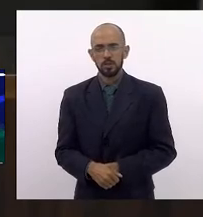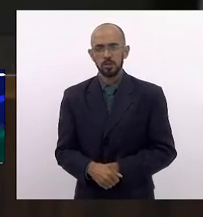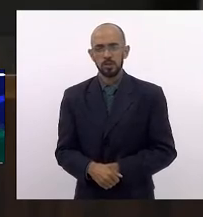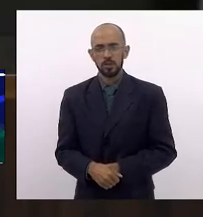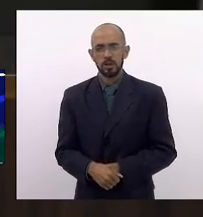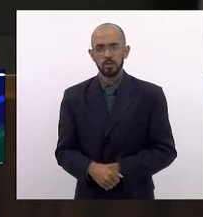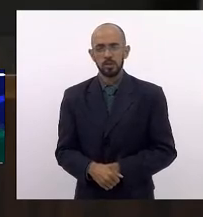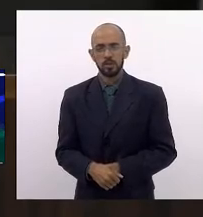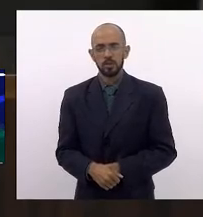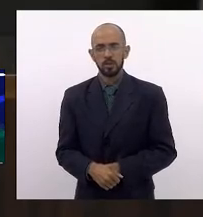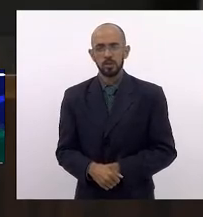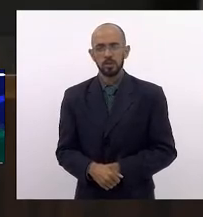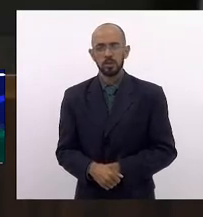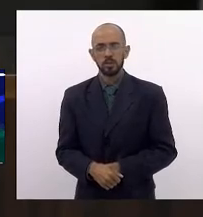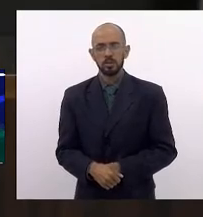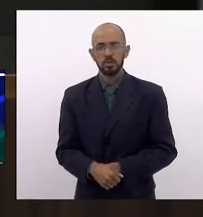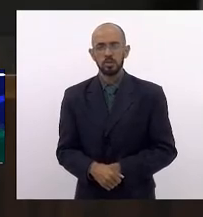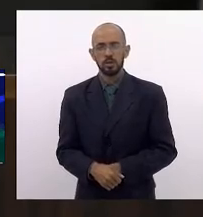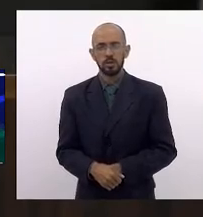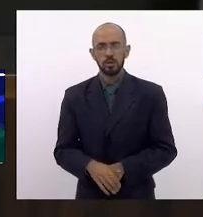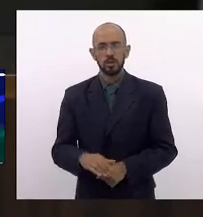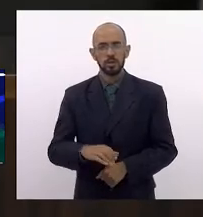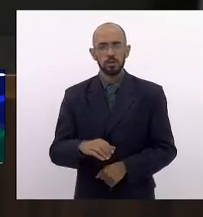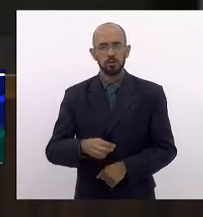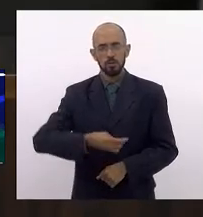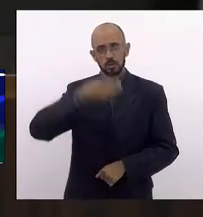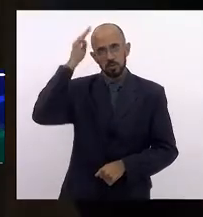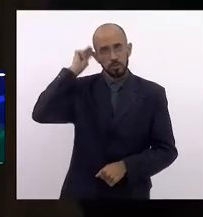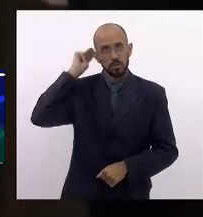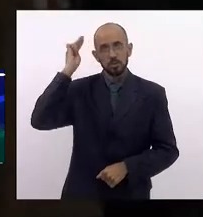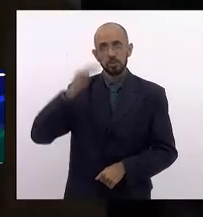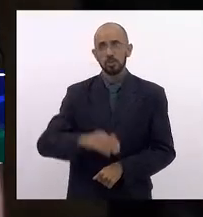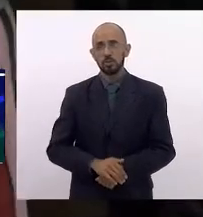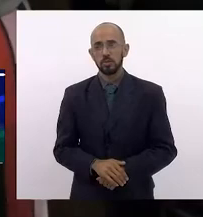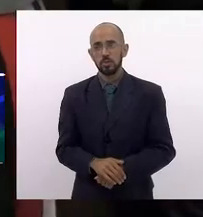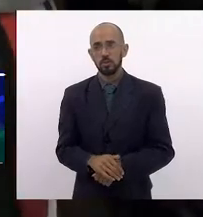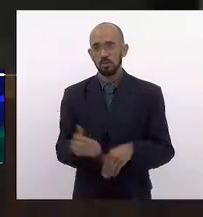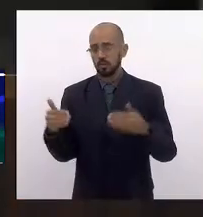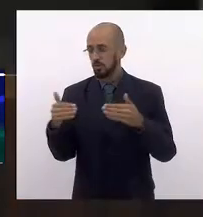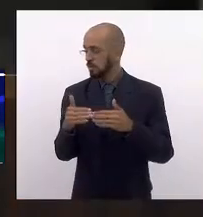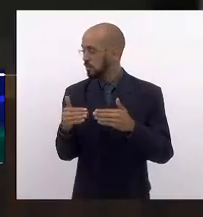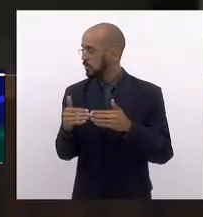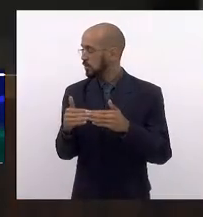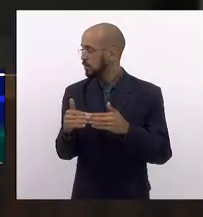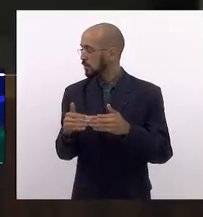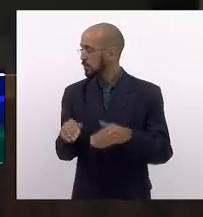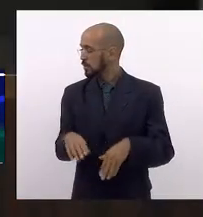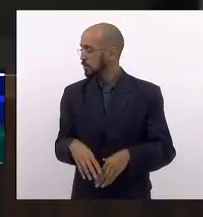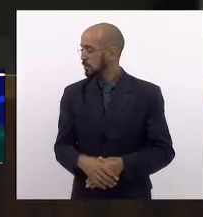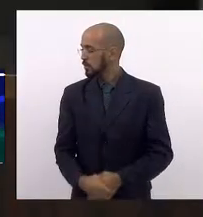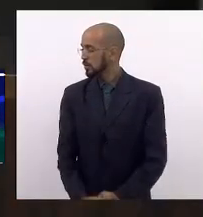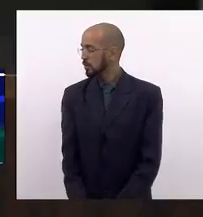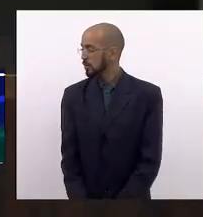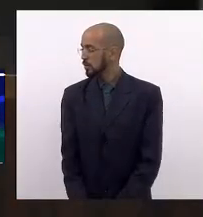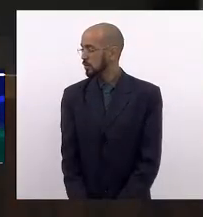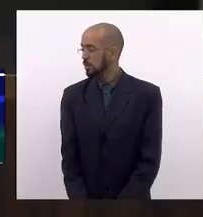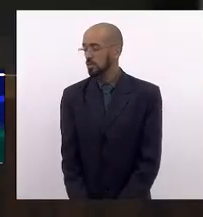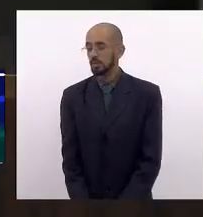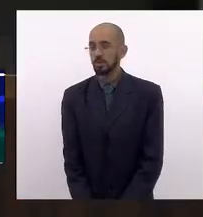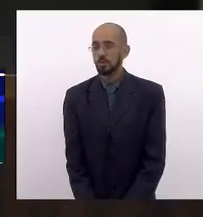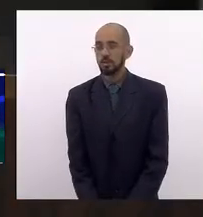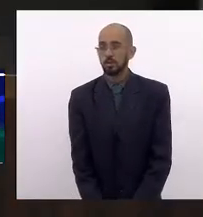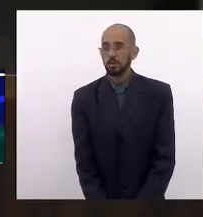e pela comissão de orçamento Deputado Márcio Pacheco favorável presente a ser